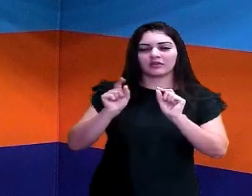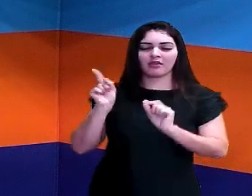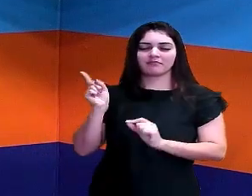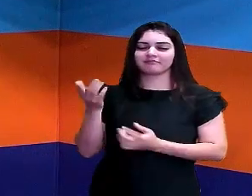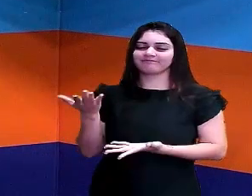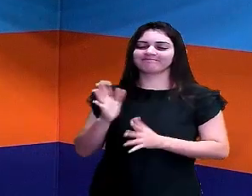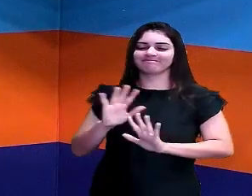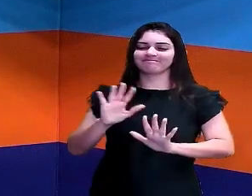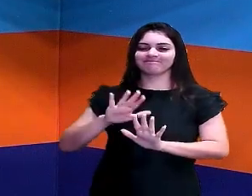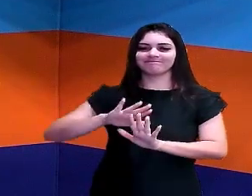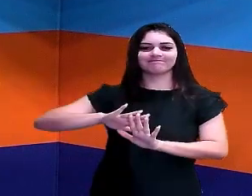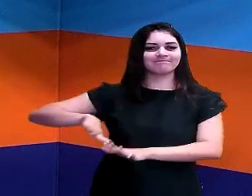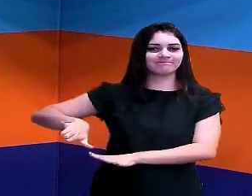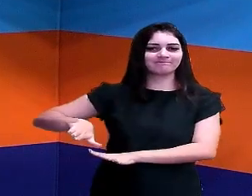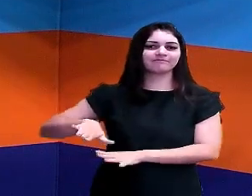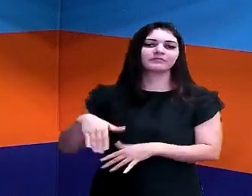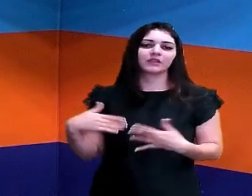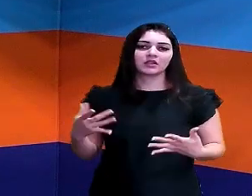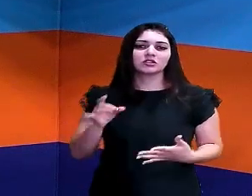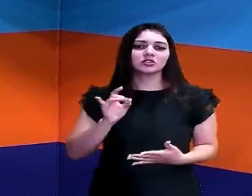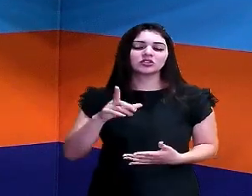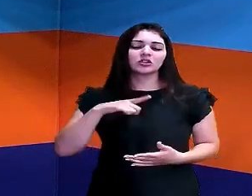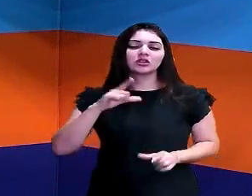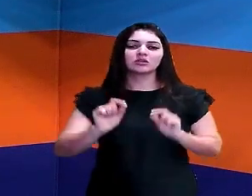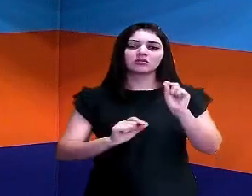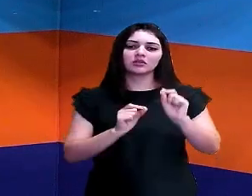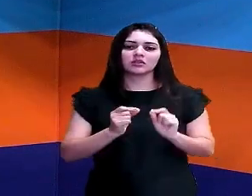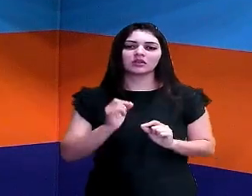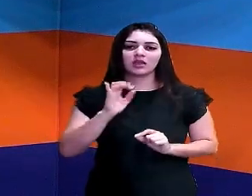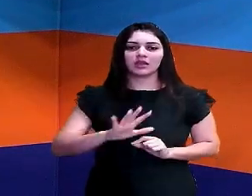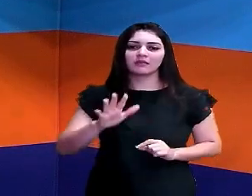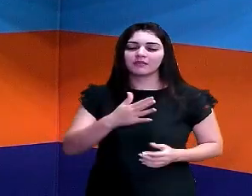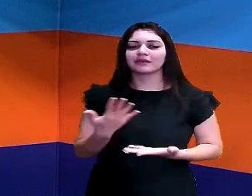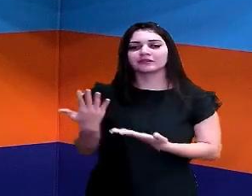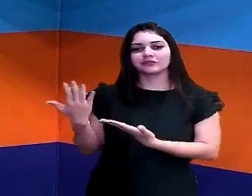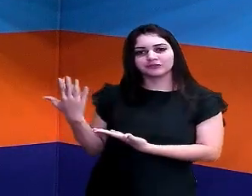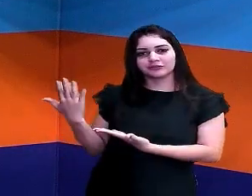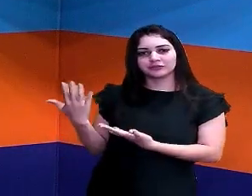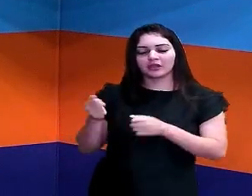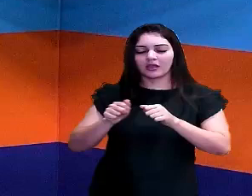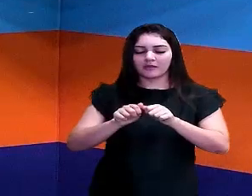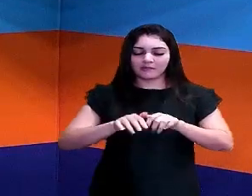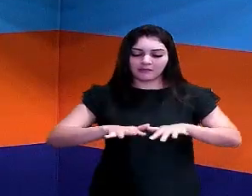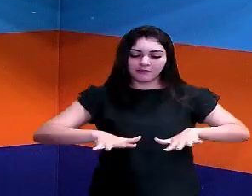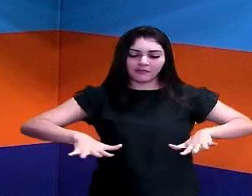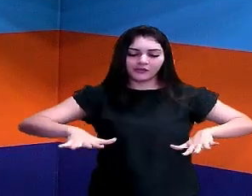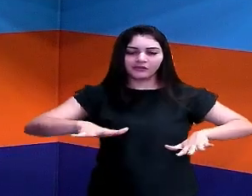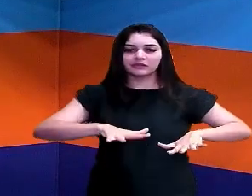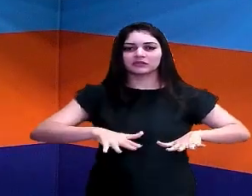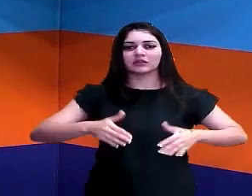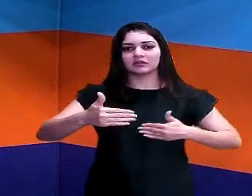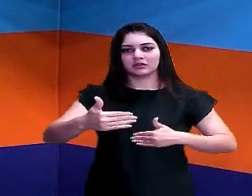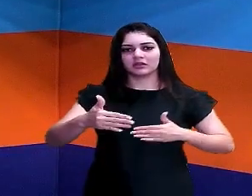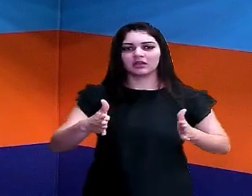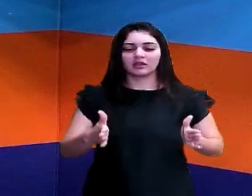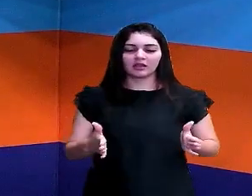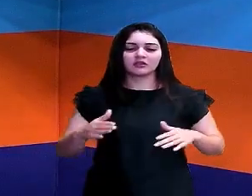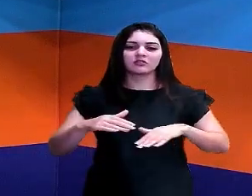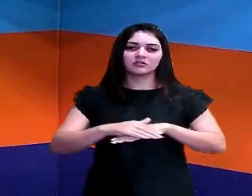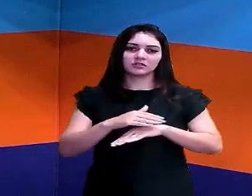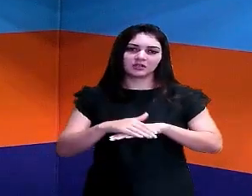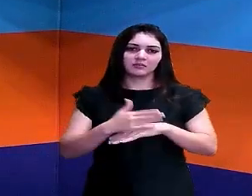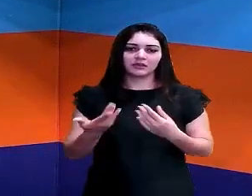essa, né? E aí só sobrou essa daqui, né? A planificação de uma caixa de sapato ou um bloco